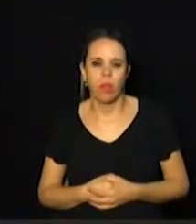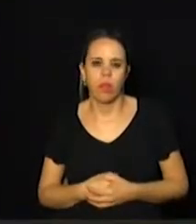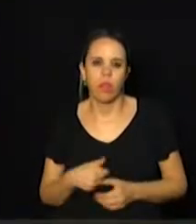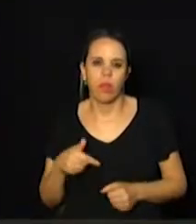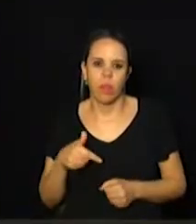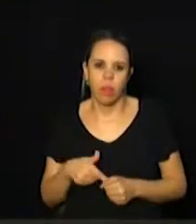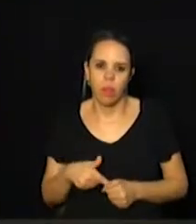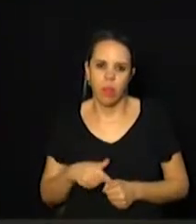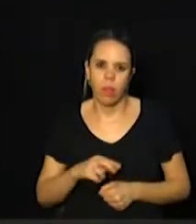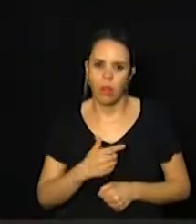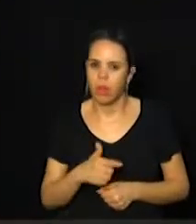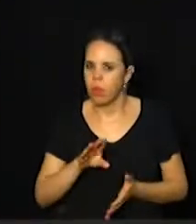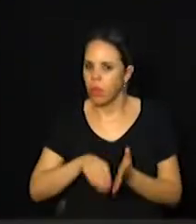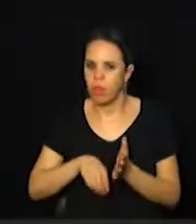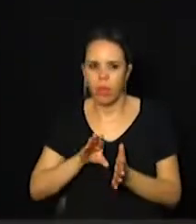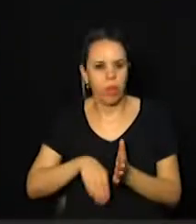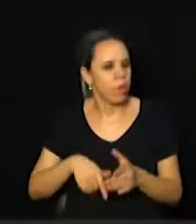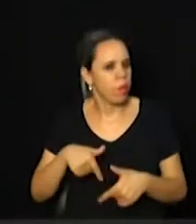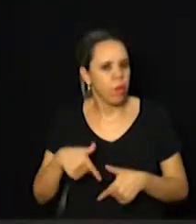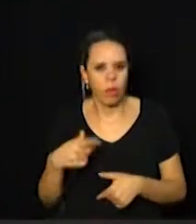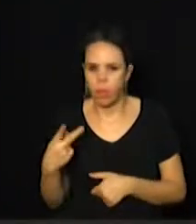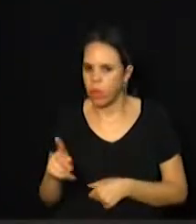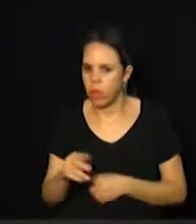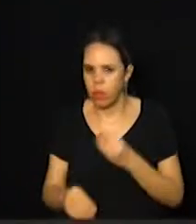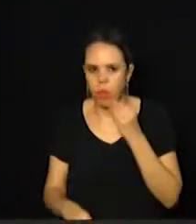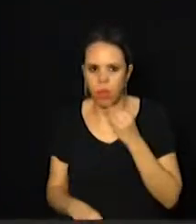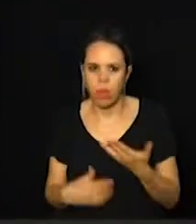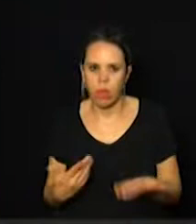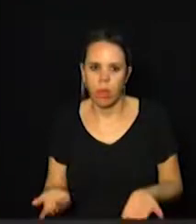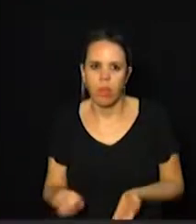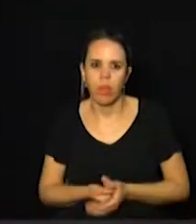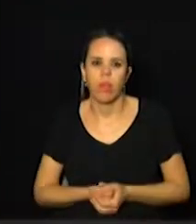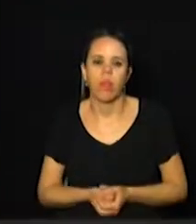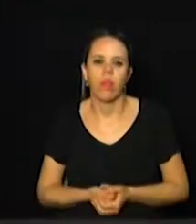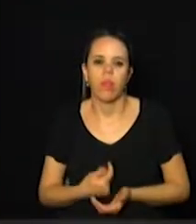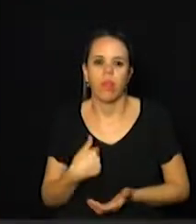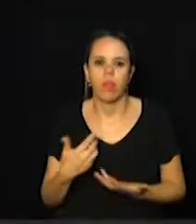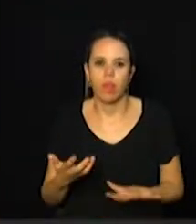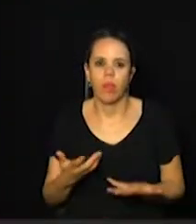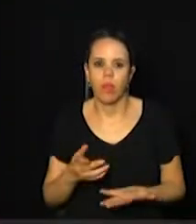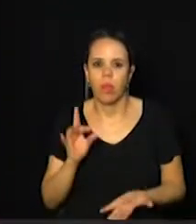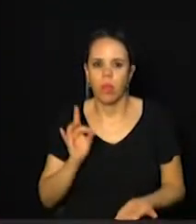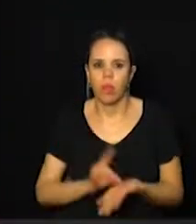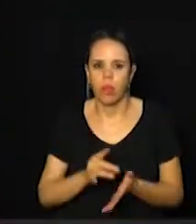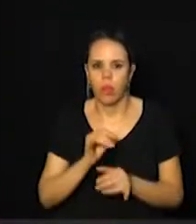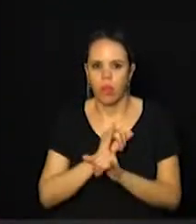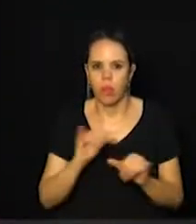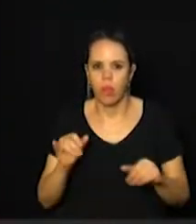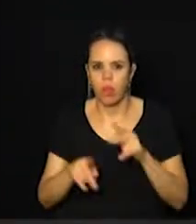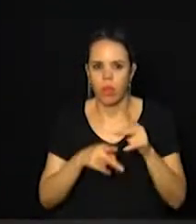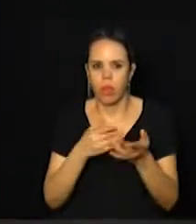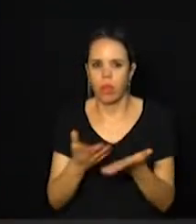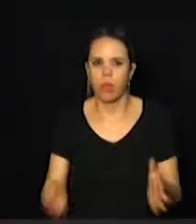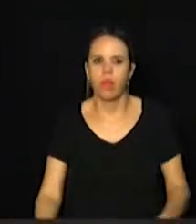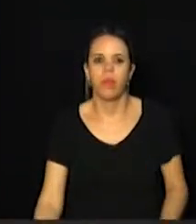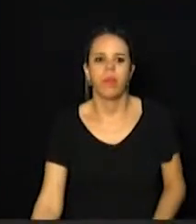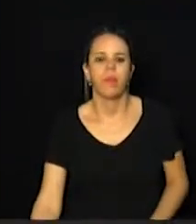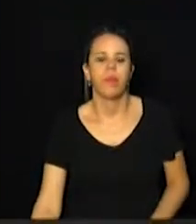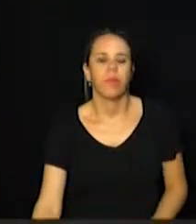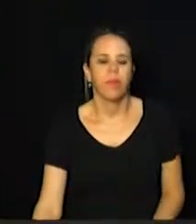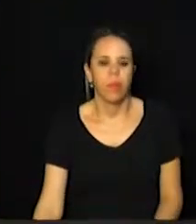frentistas não tirar o emprego deles então assim eu quero realmente falar qual a população